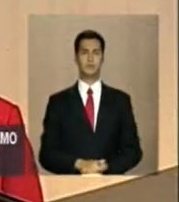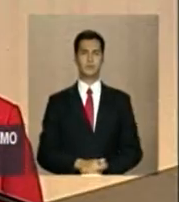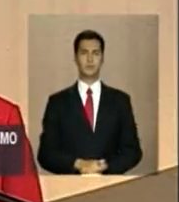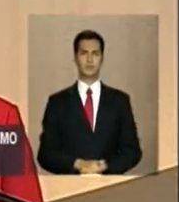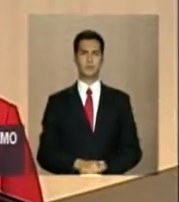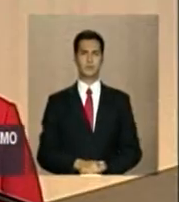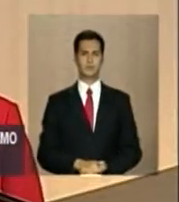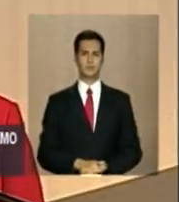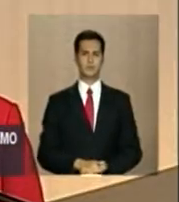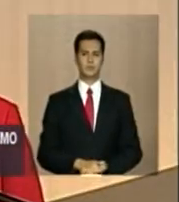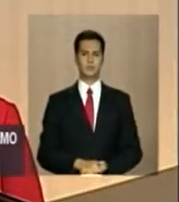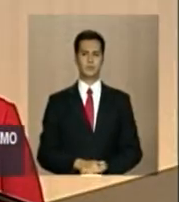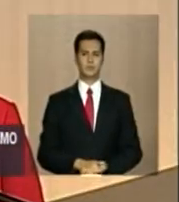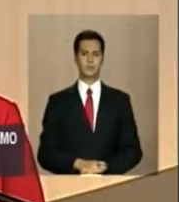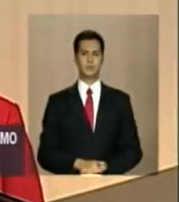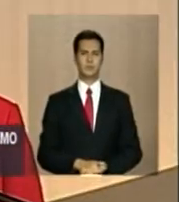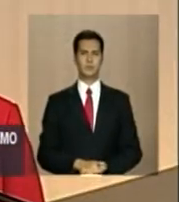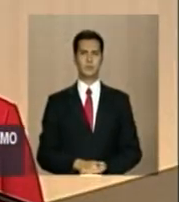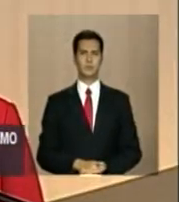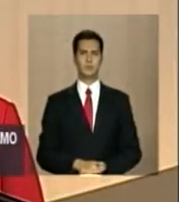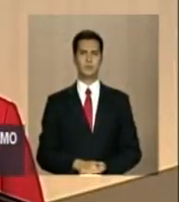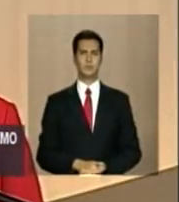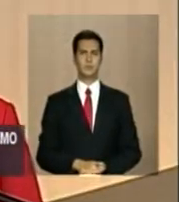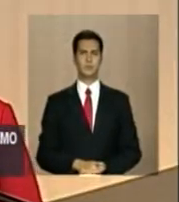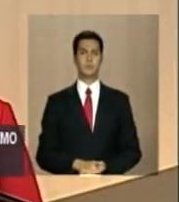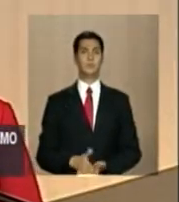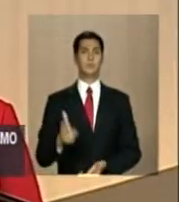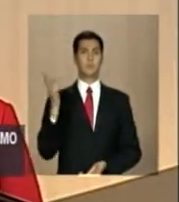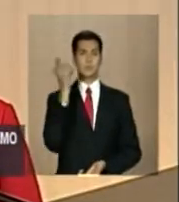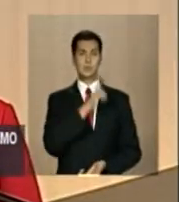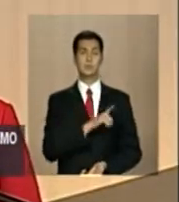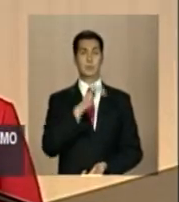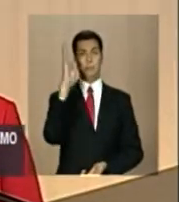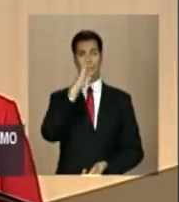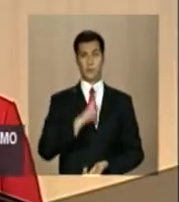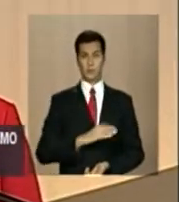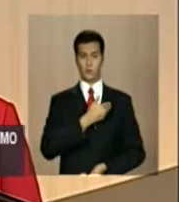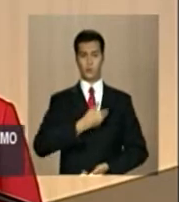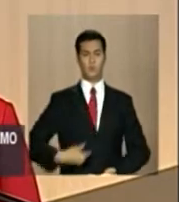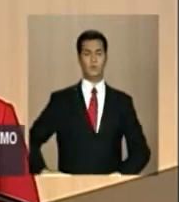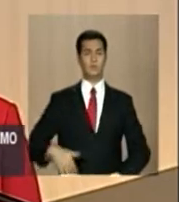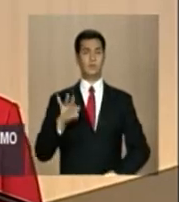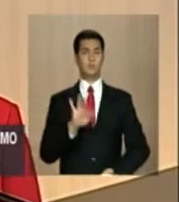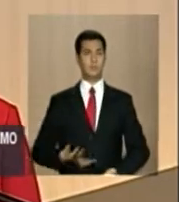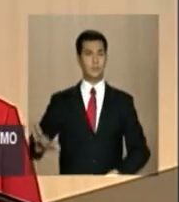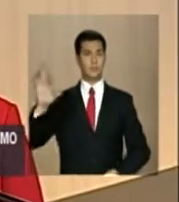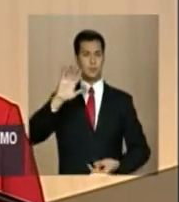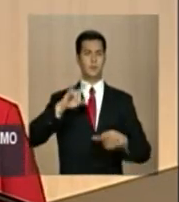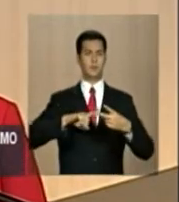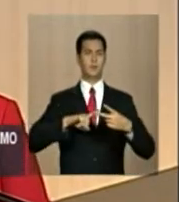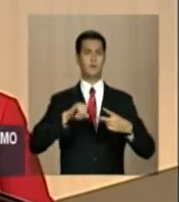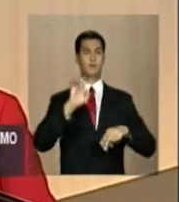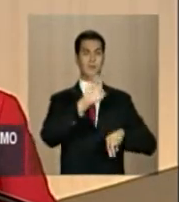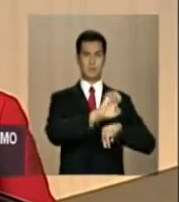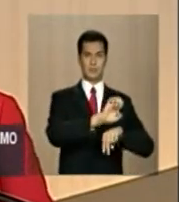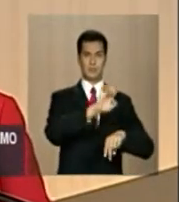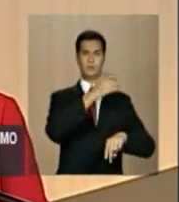quando conseguiu estabelecer uma parceria republicana entre